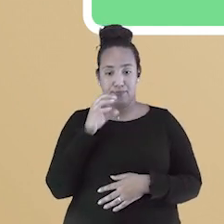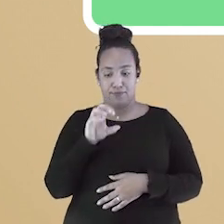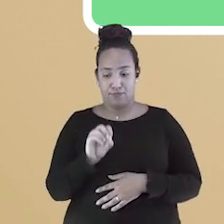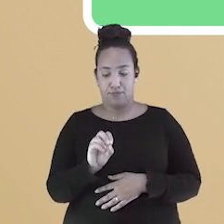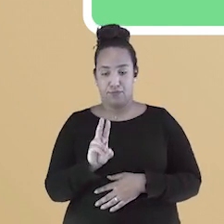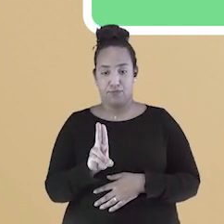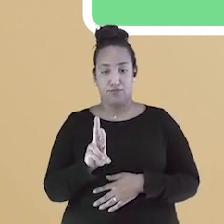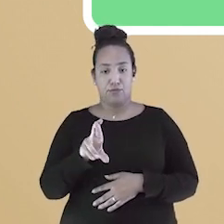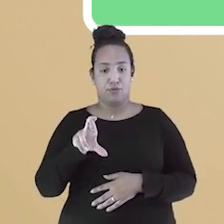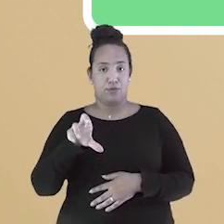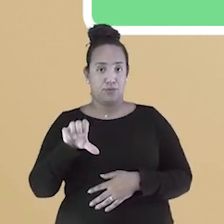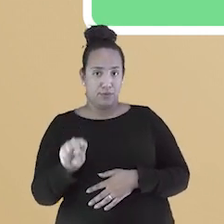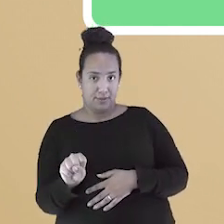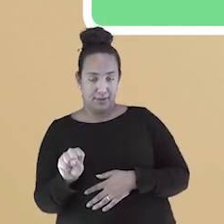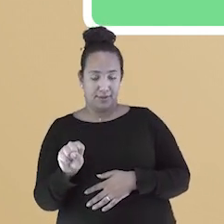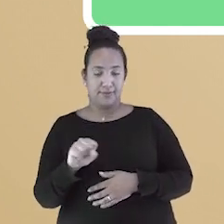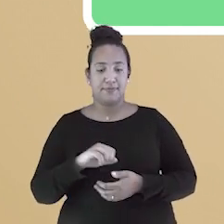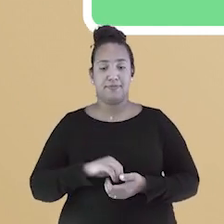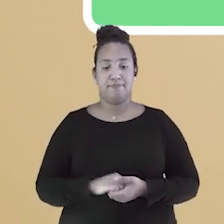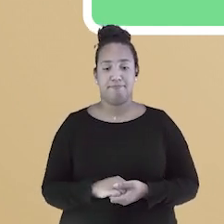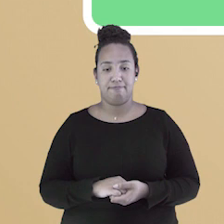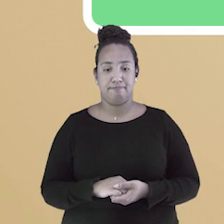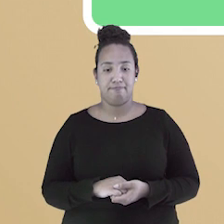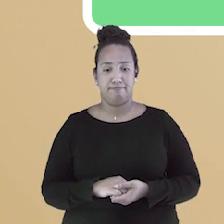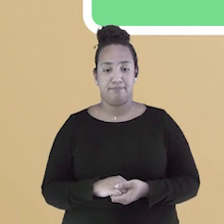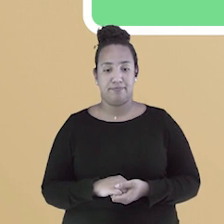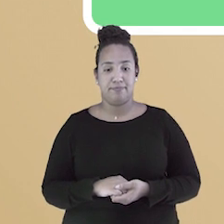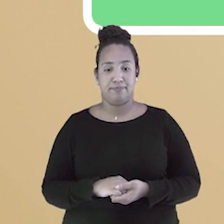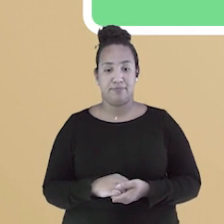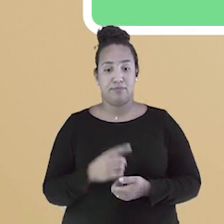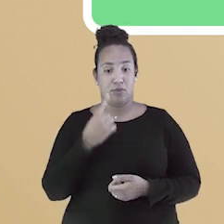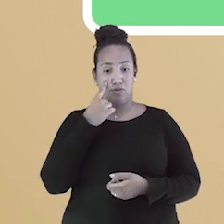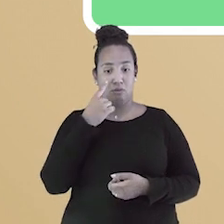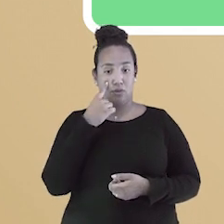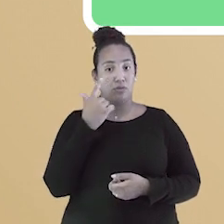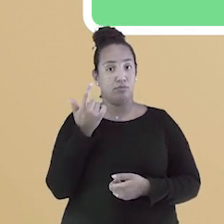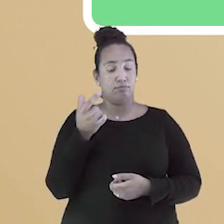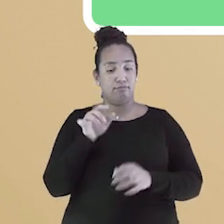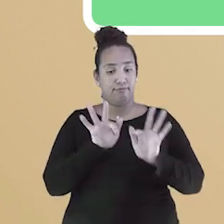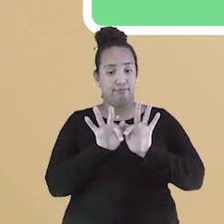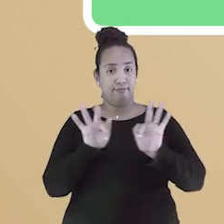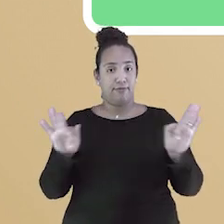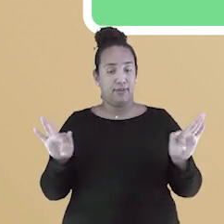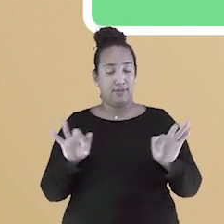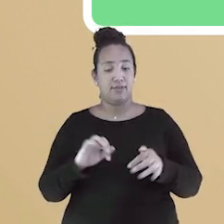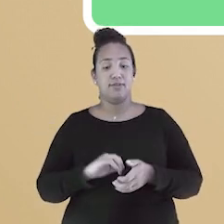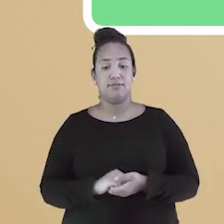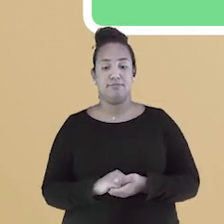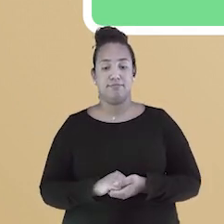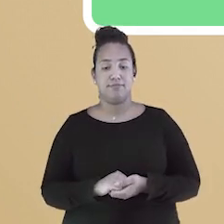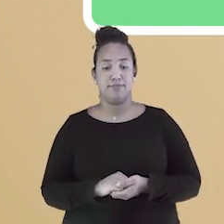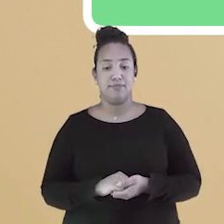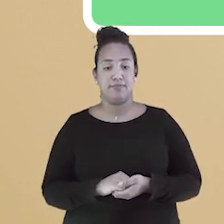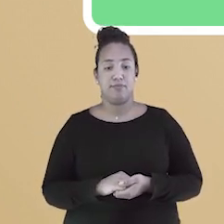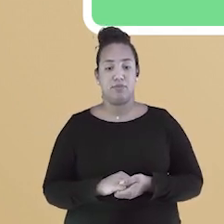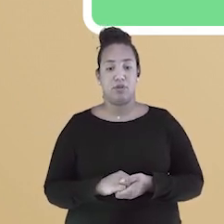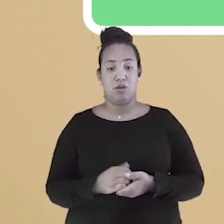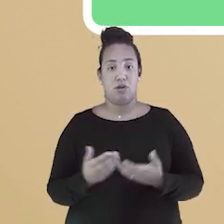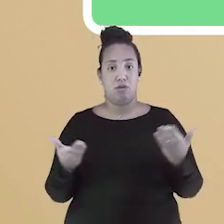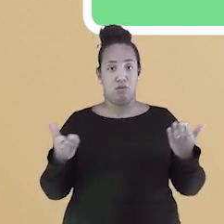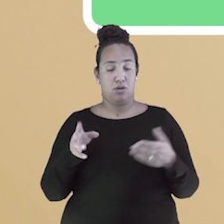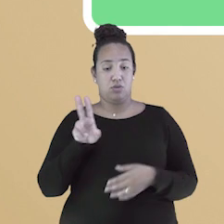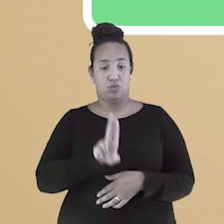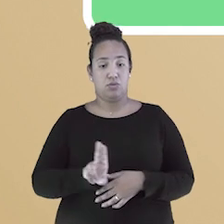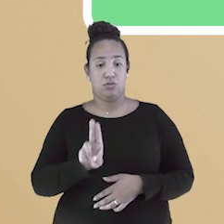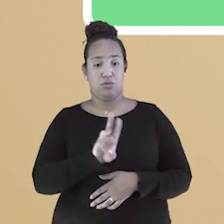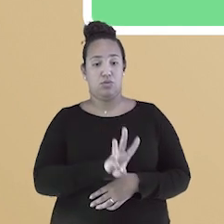our. Com o again, com o novamente. Para nós, que é o we, usaremos o our